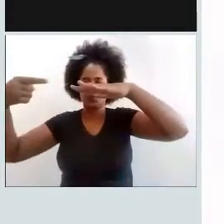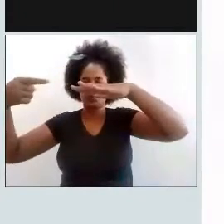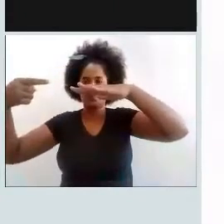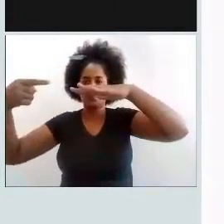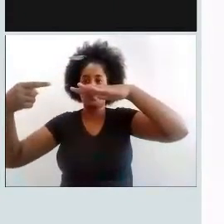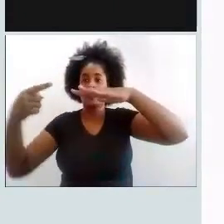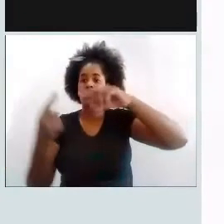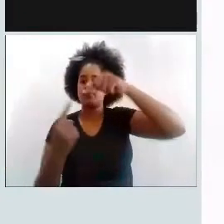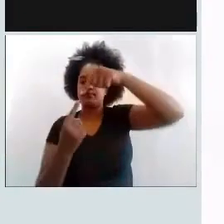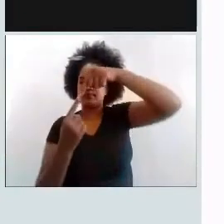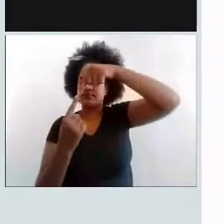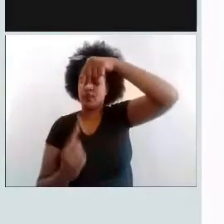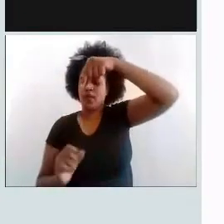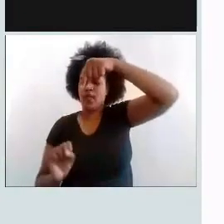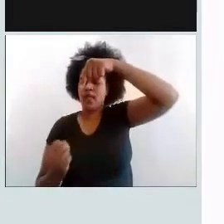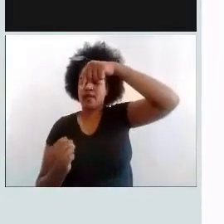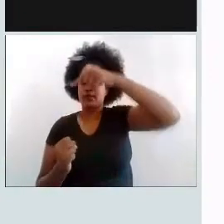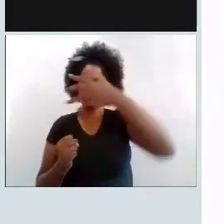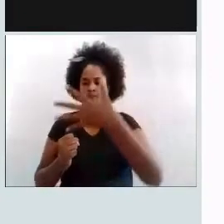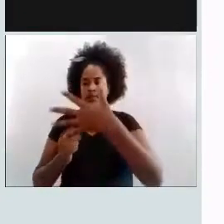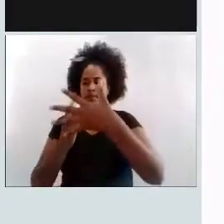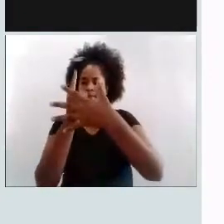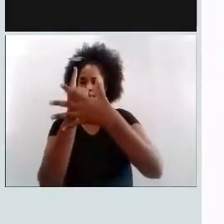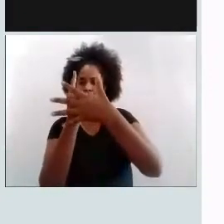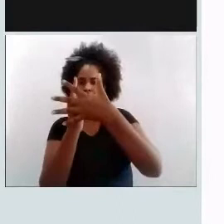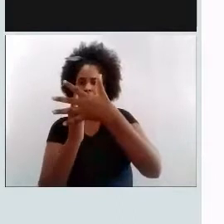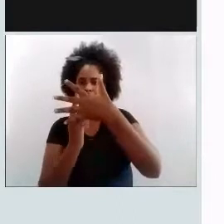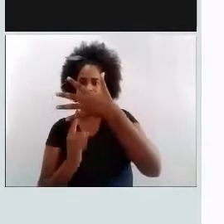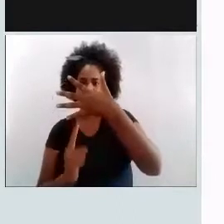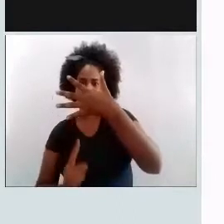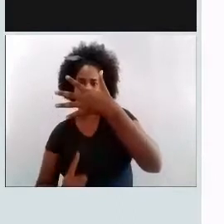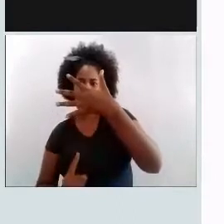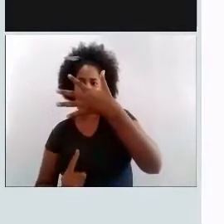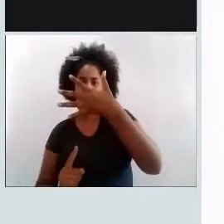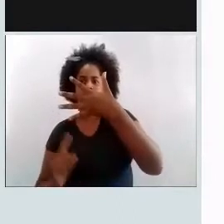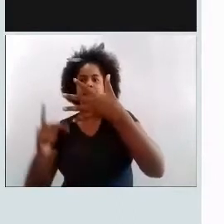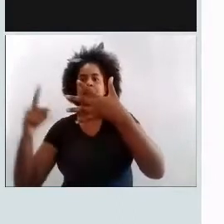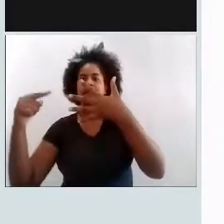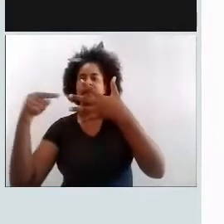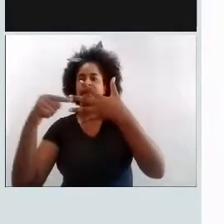Elas também não são paralelas entre si e elas não